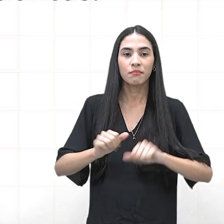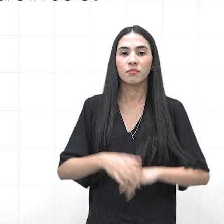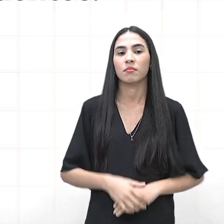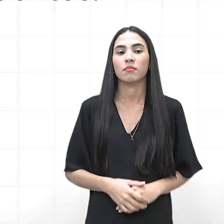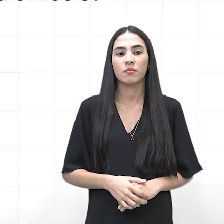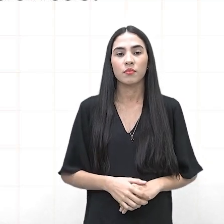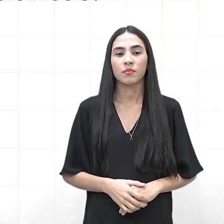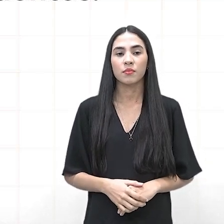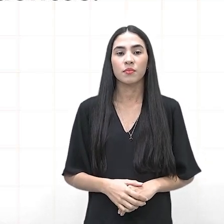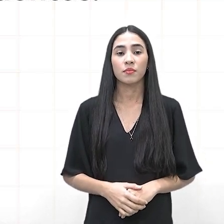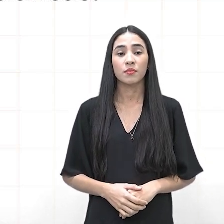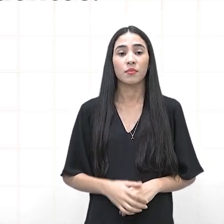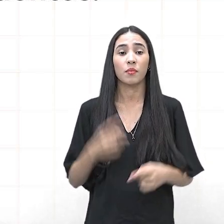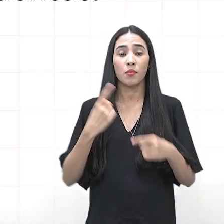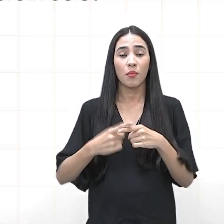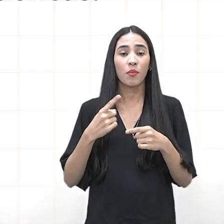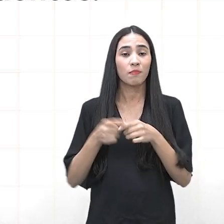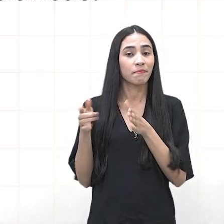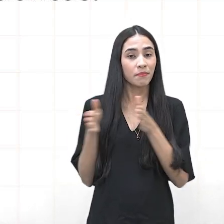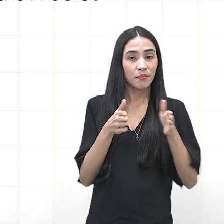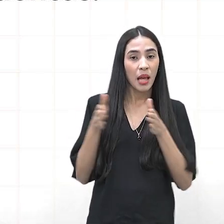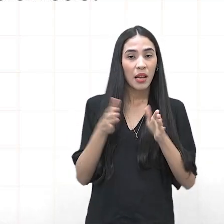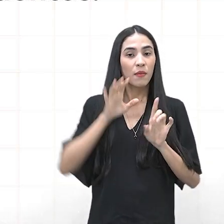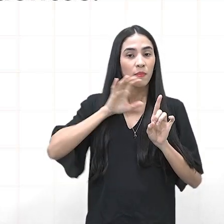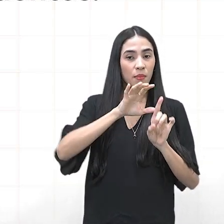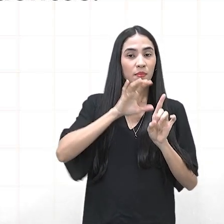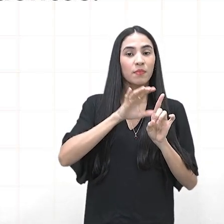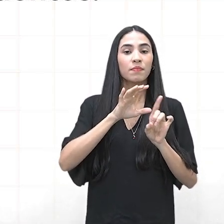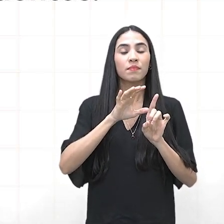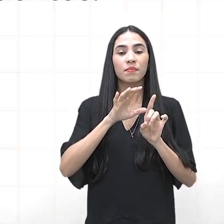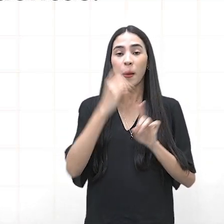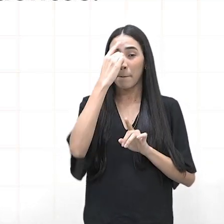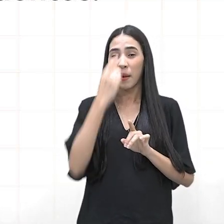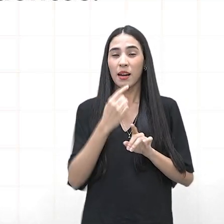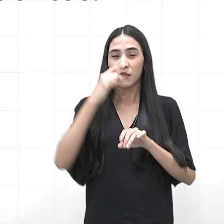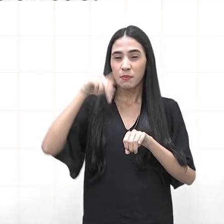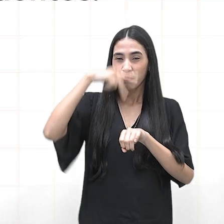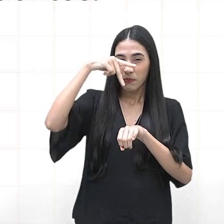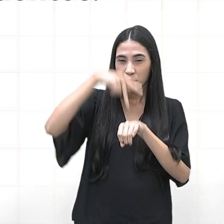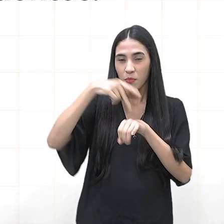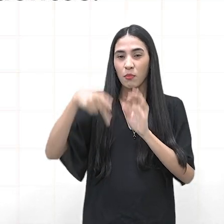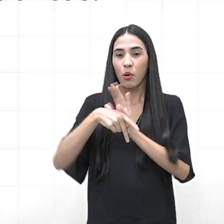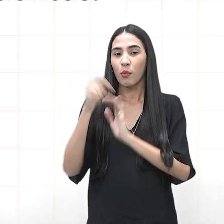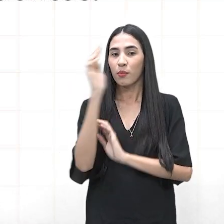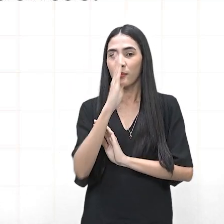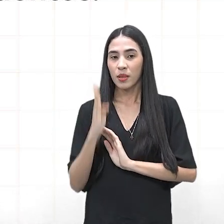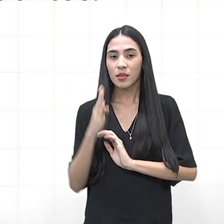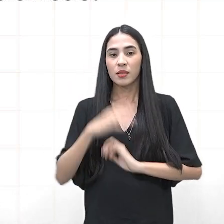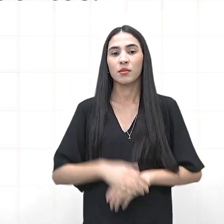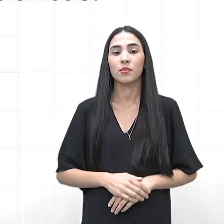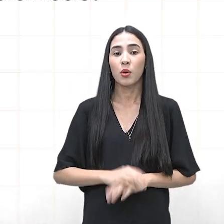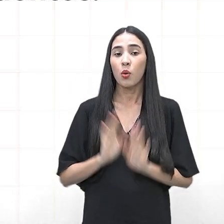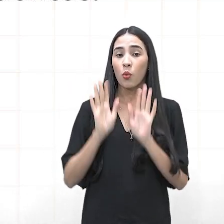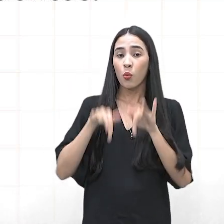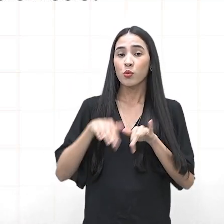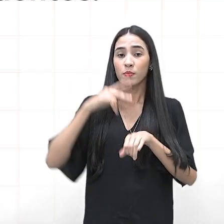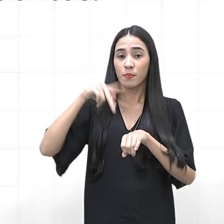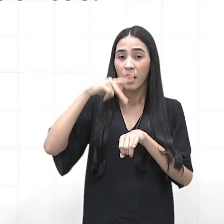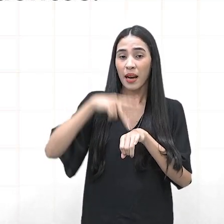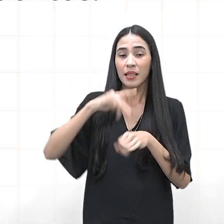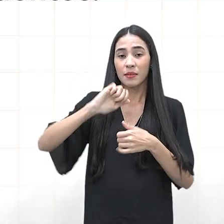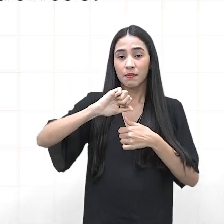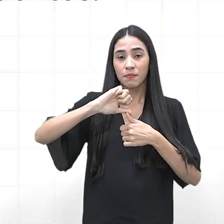inviável, pois ao mesmo tempo que afetava a imagem internacional do Brasil, o último país da América a